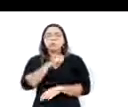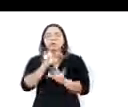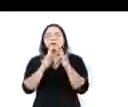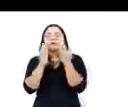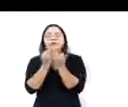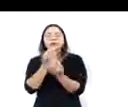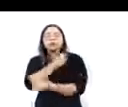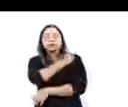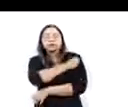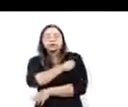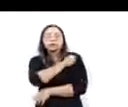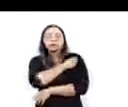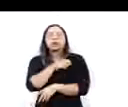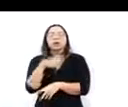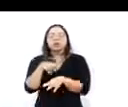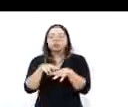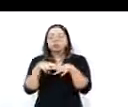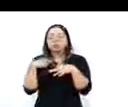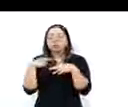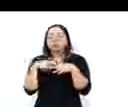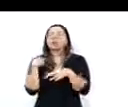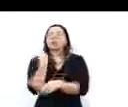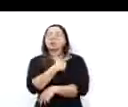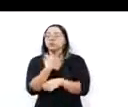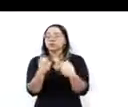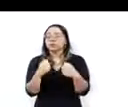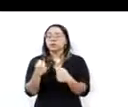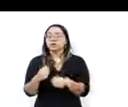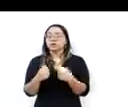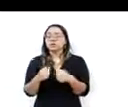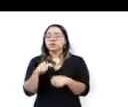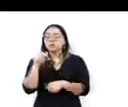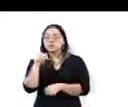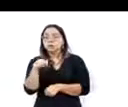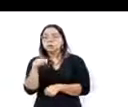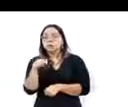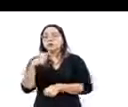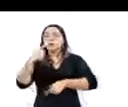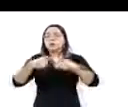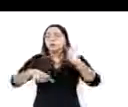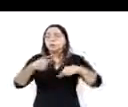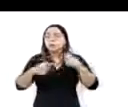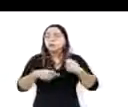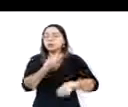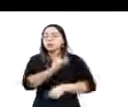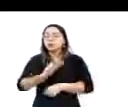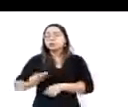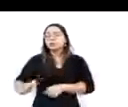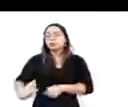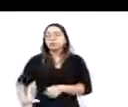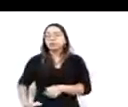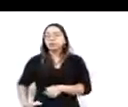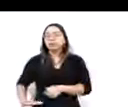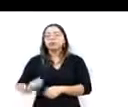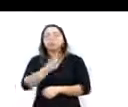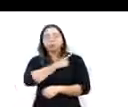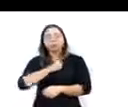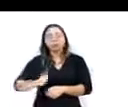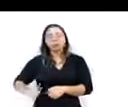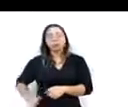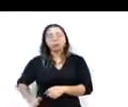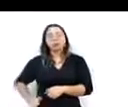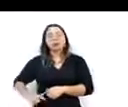dessa possibilidade, e essa possibilidade é através de políticas públicas de governo, políticas públicas